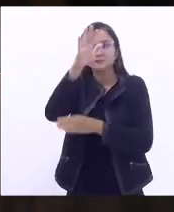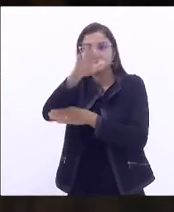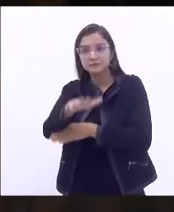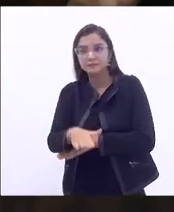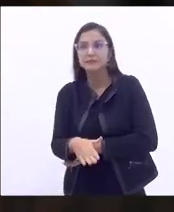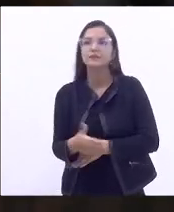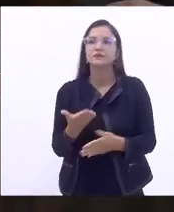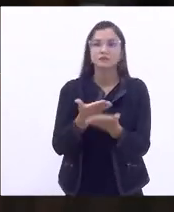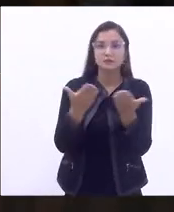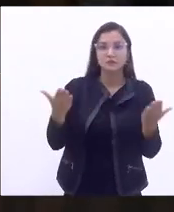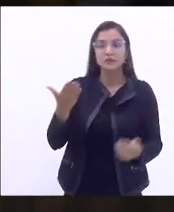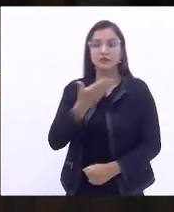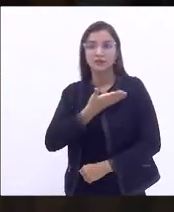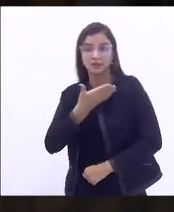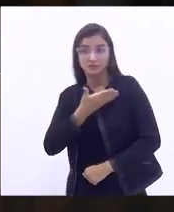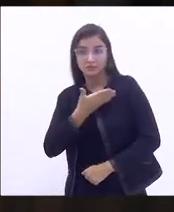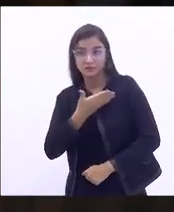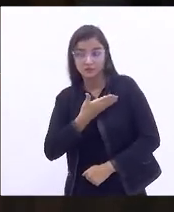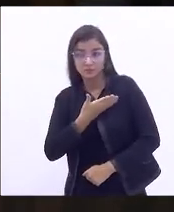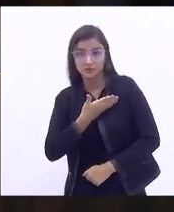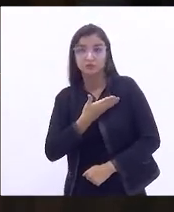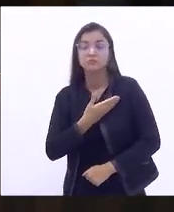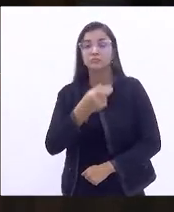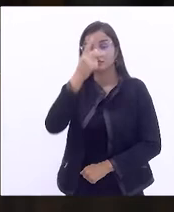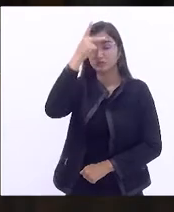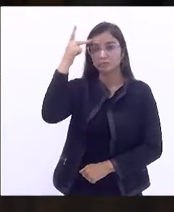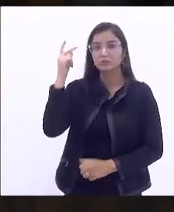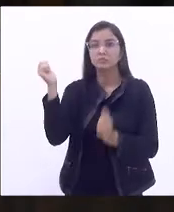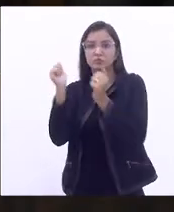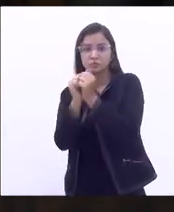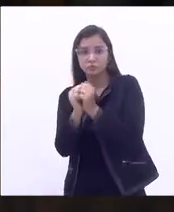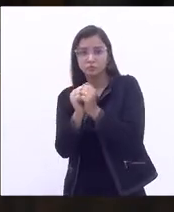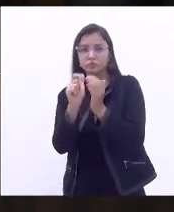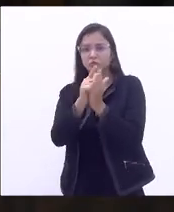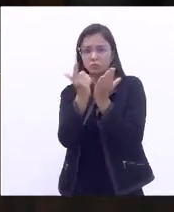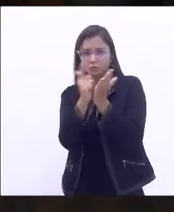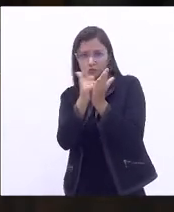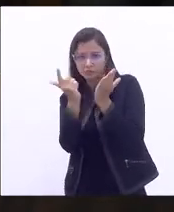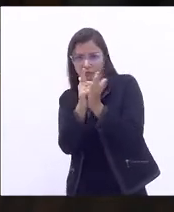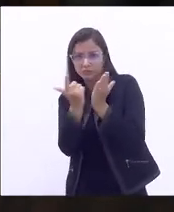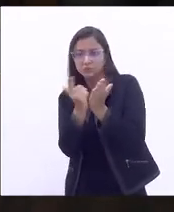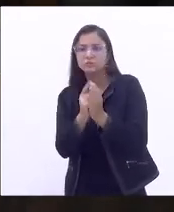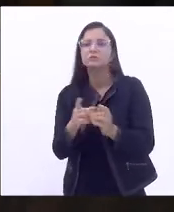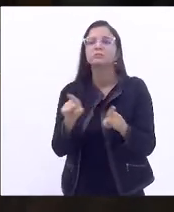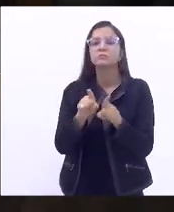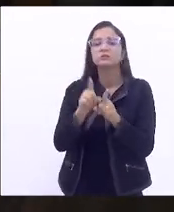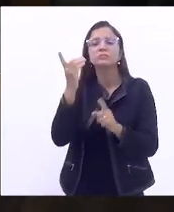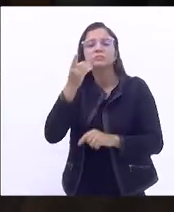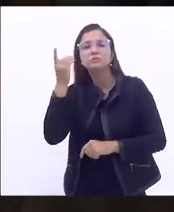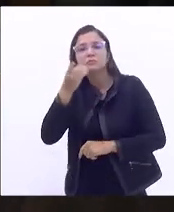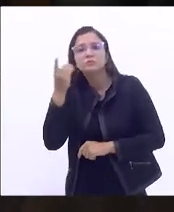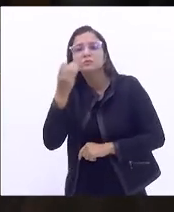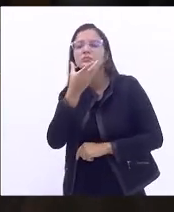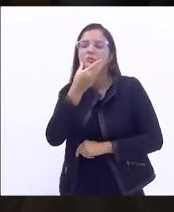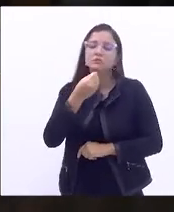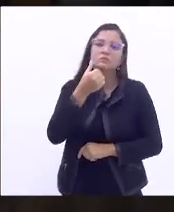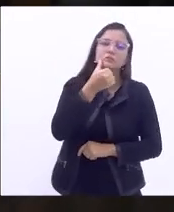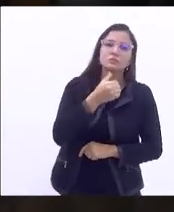aos amigos da assessoria, assessoras e assessores, jornalistas, deputadas e deputadas.